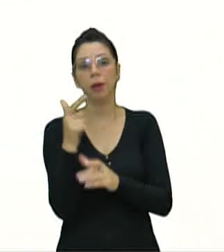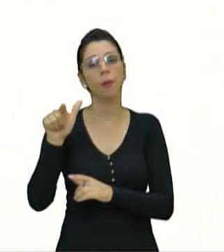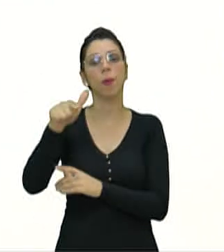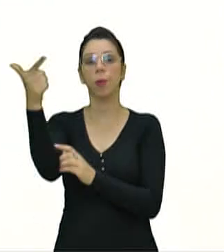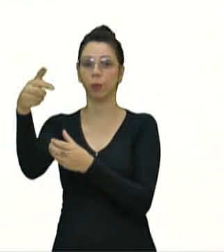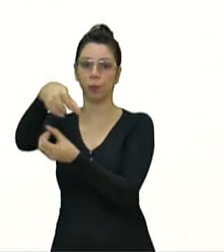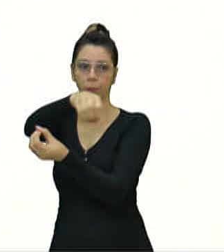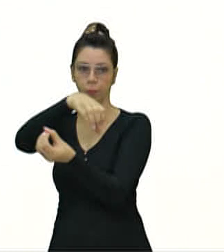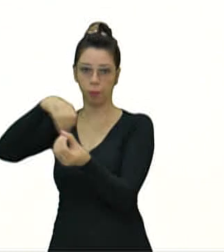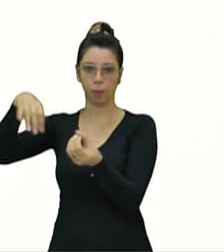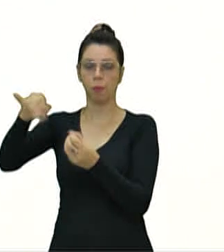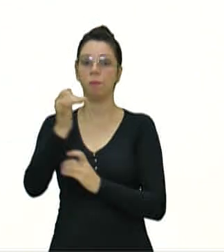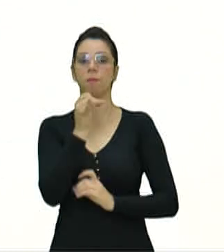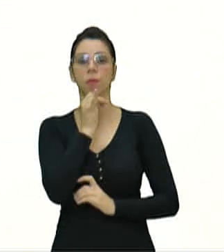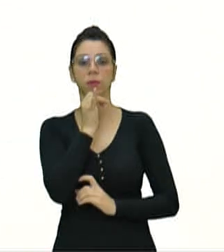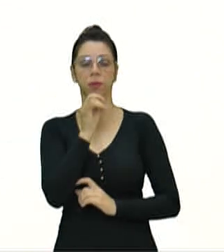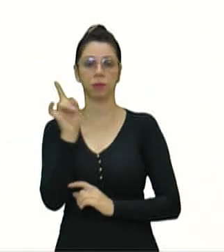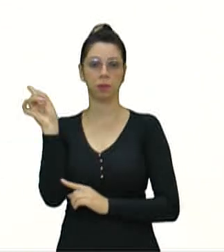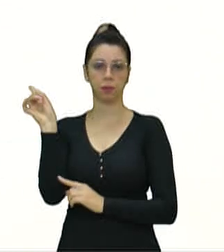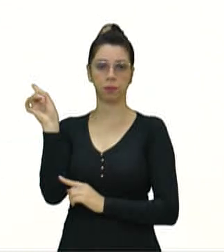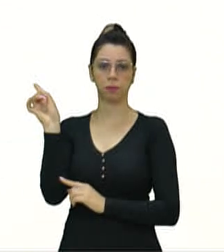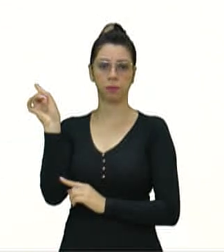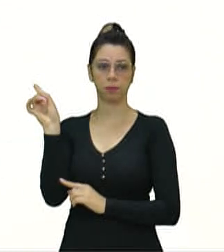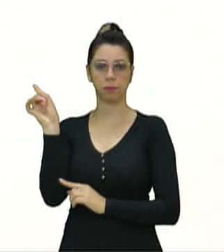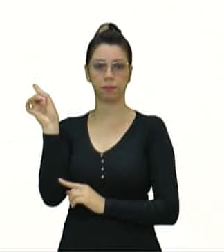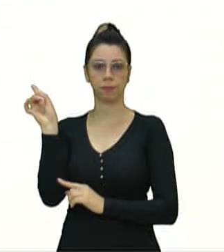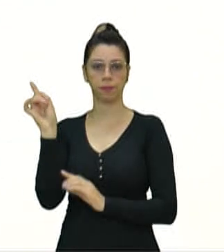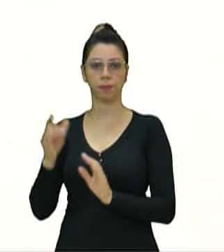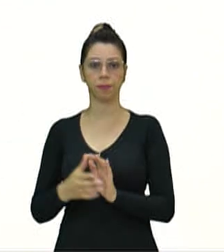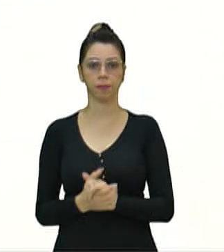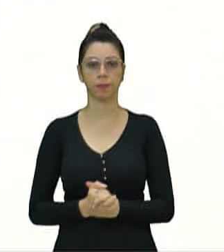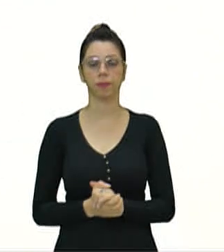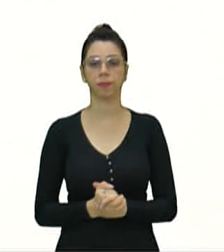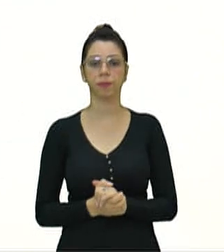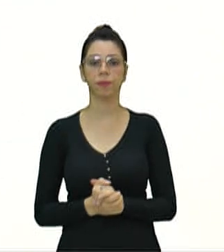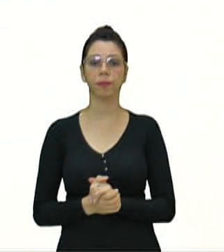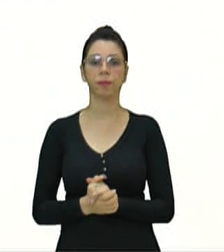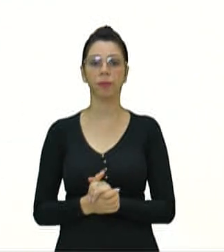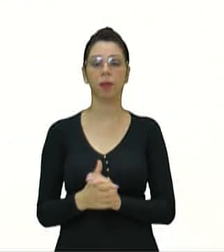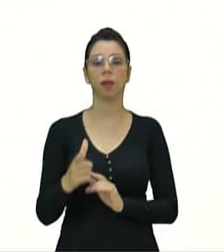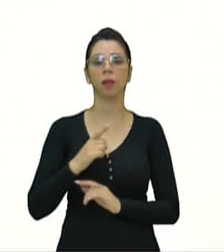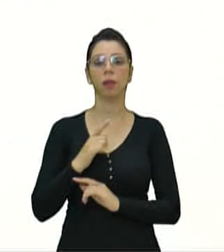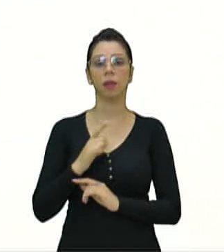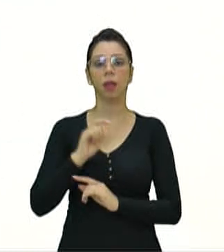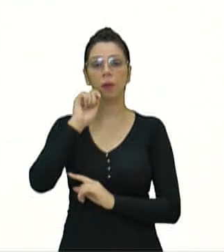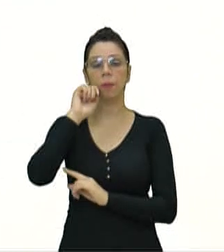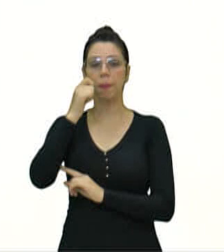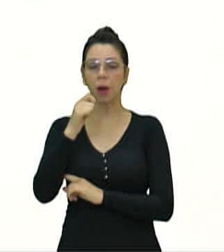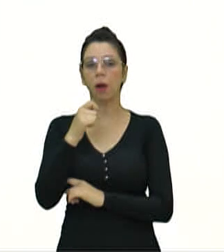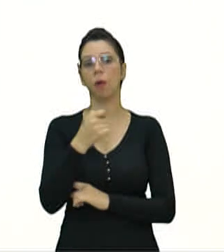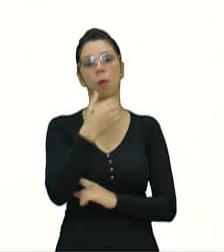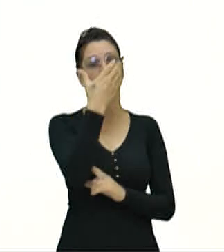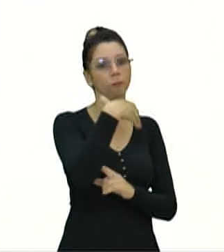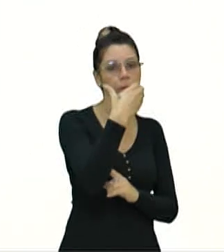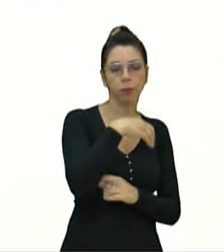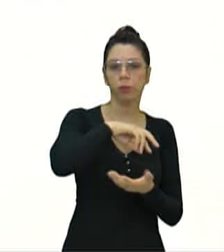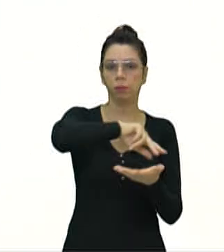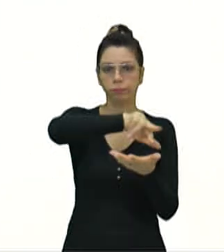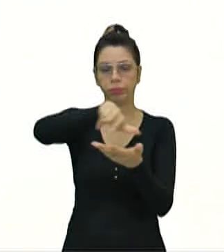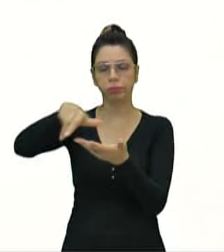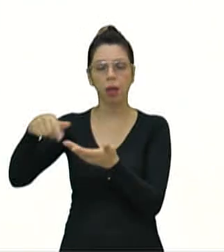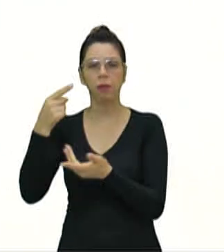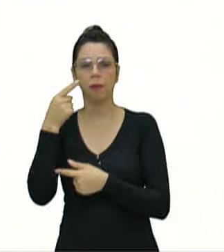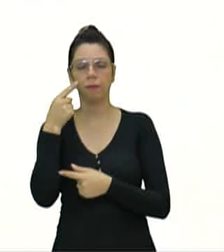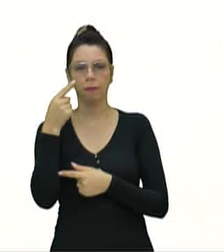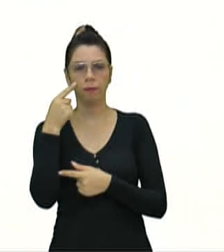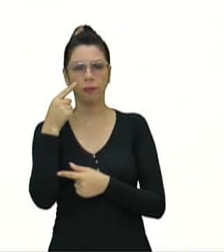temos essa condição quando a gente vê bolor no pão, em frutas e tudo mais, que são